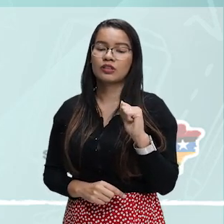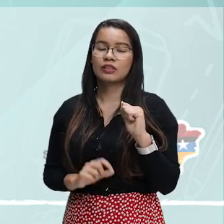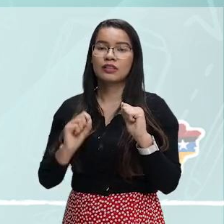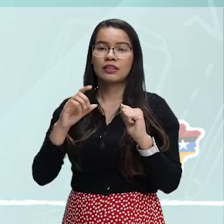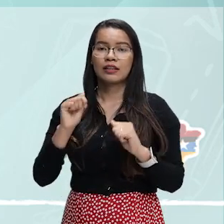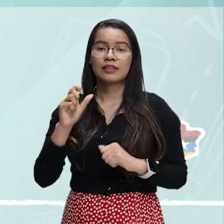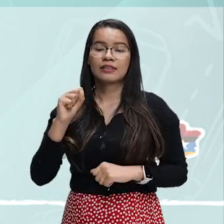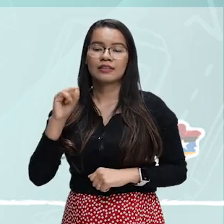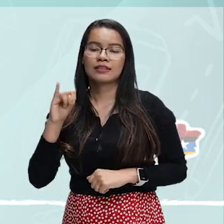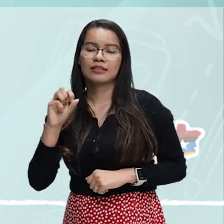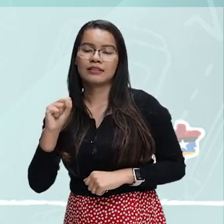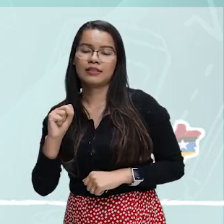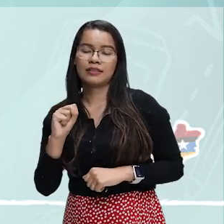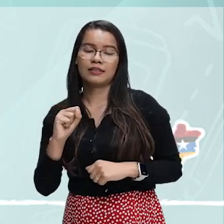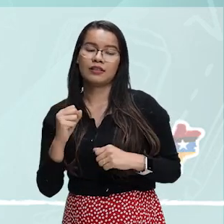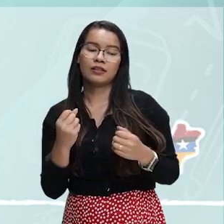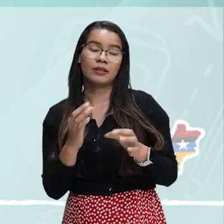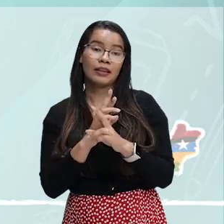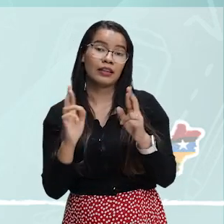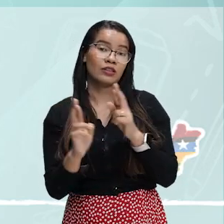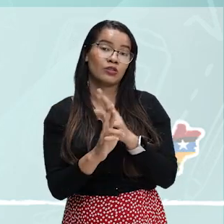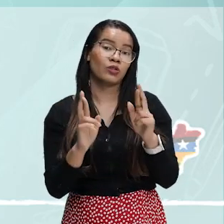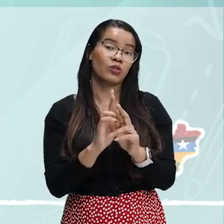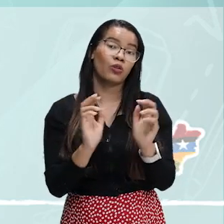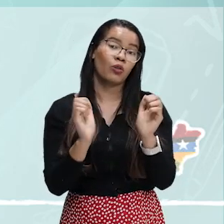Modernista não é, você ainda nem chegou lá no modernismo.